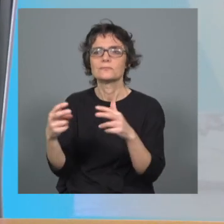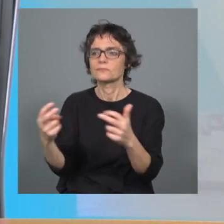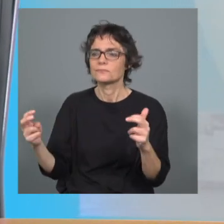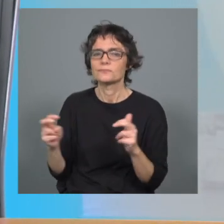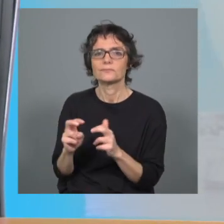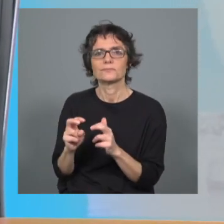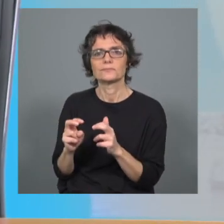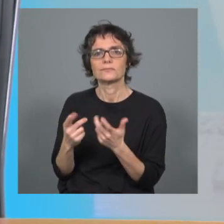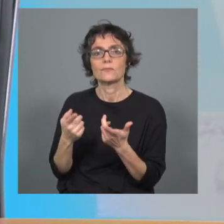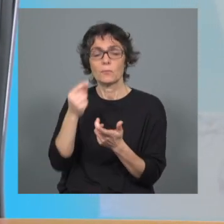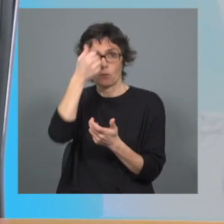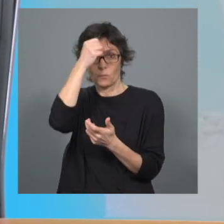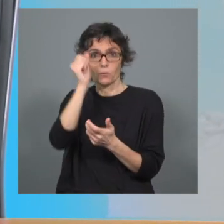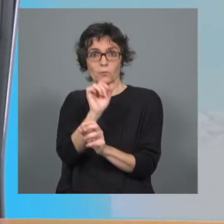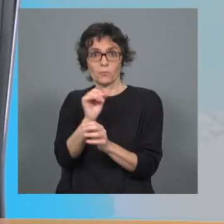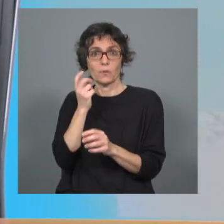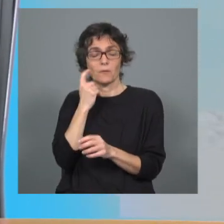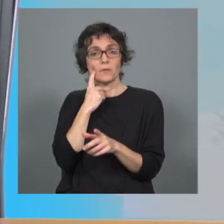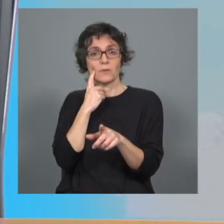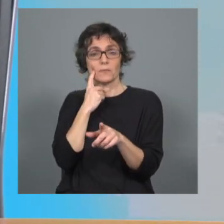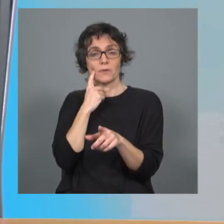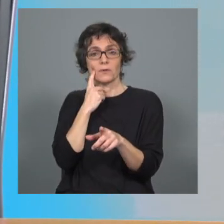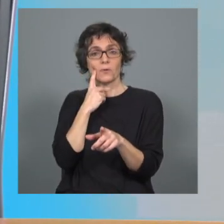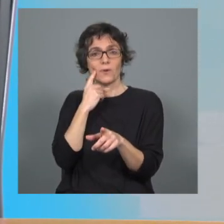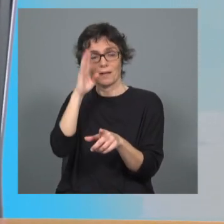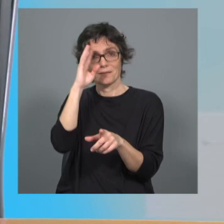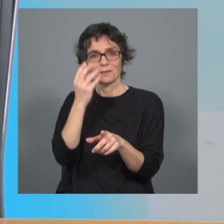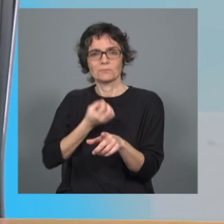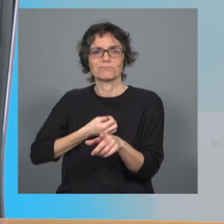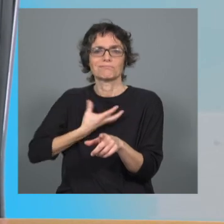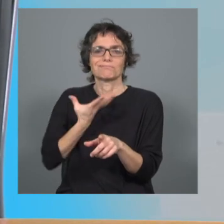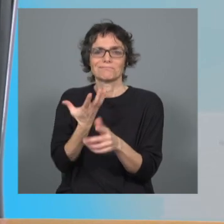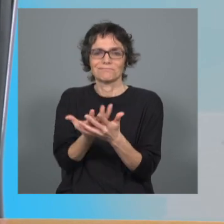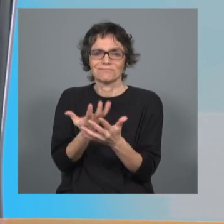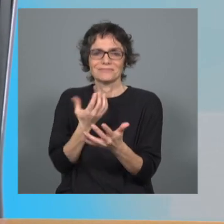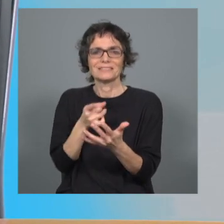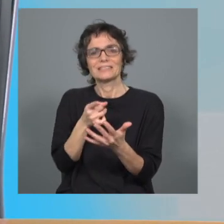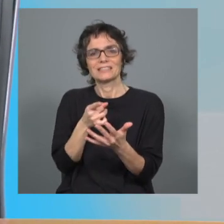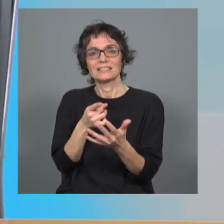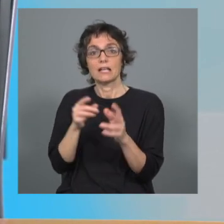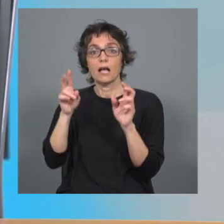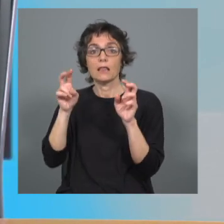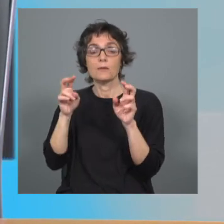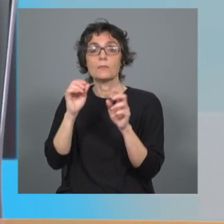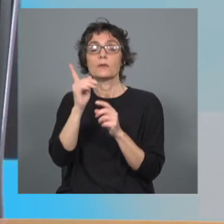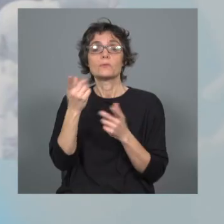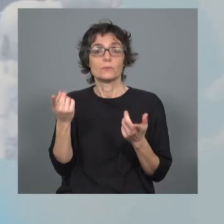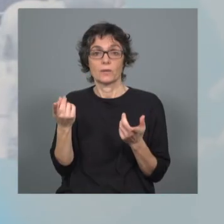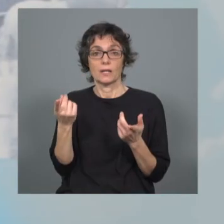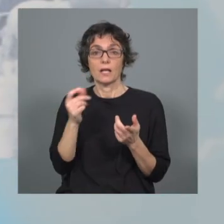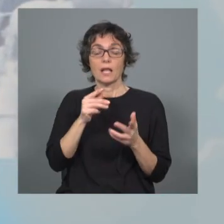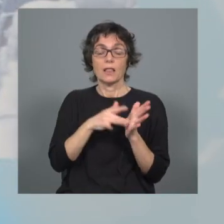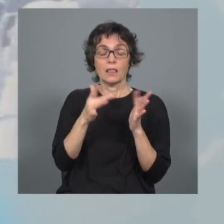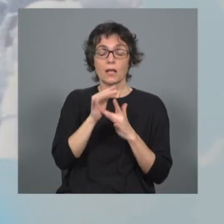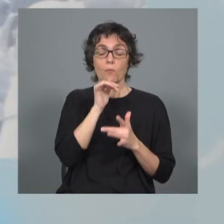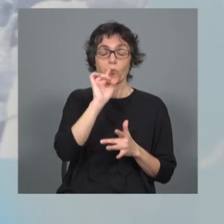e a expressão mais bonita da vivência pascal nesse contexto é o tema da ressurreição, porque é Domingo de Páscoa. Mas tudo se realiza